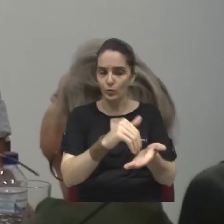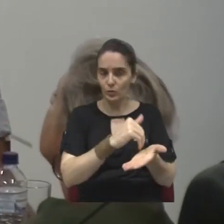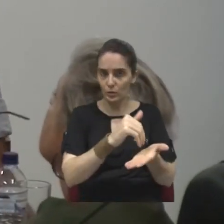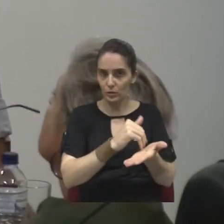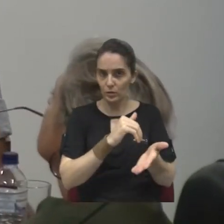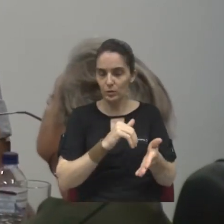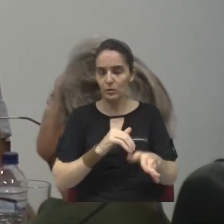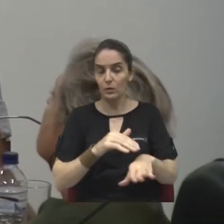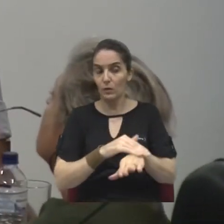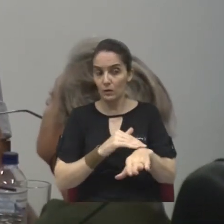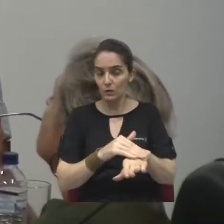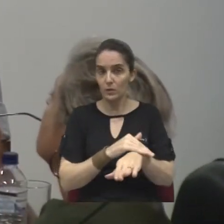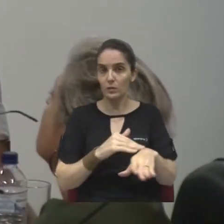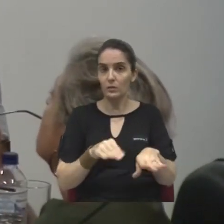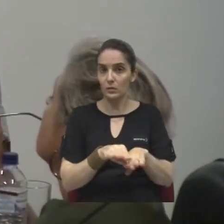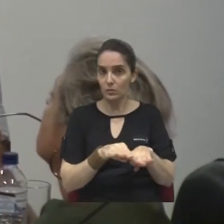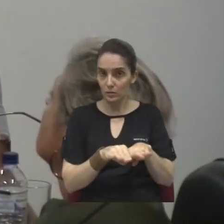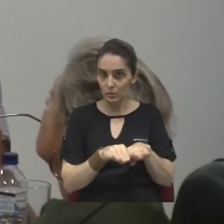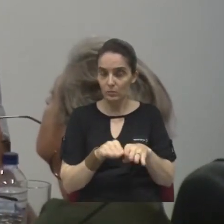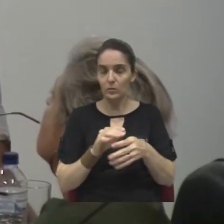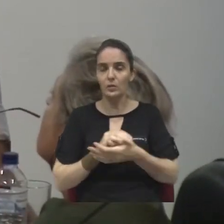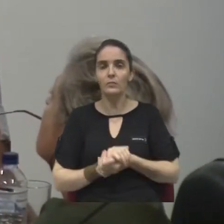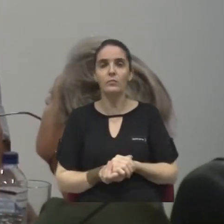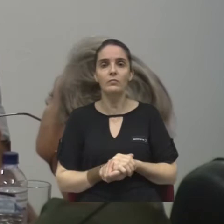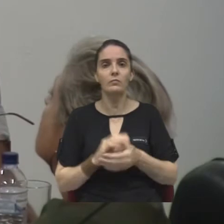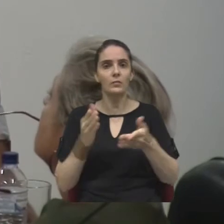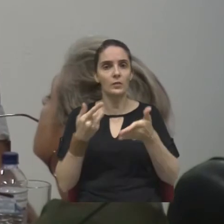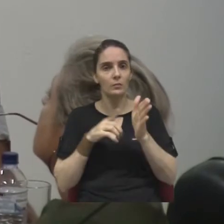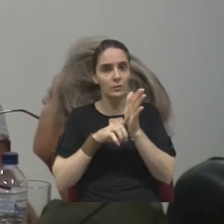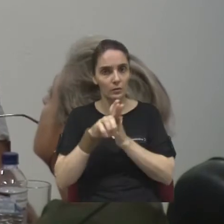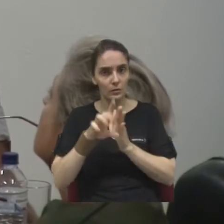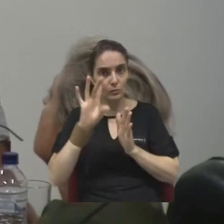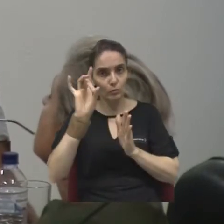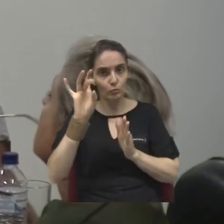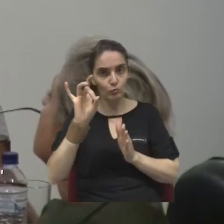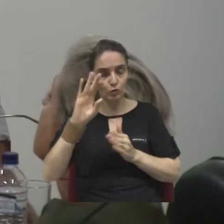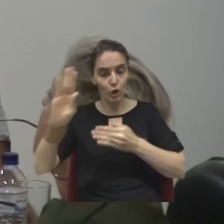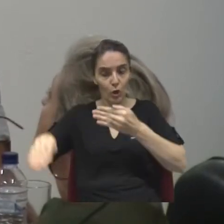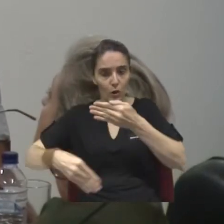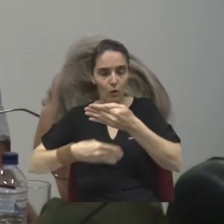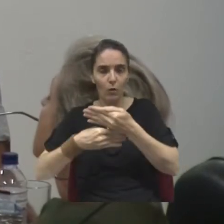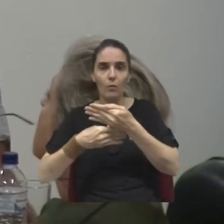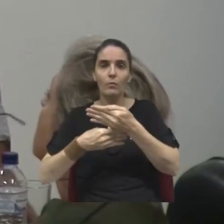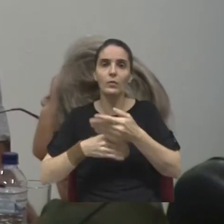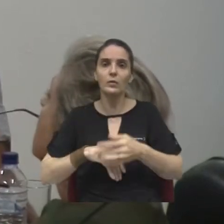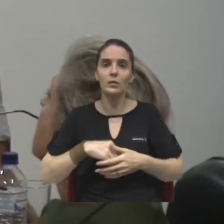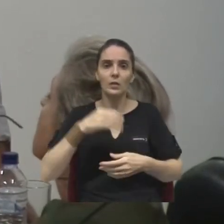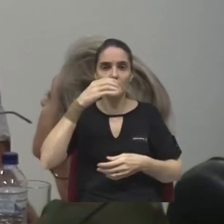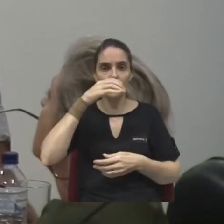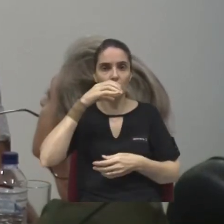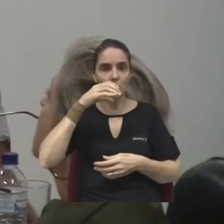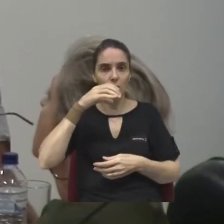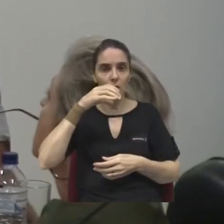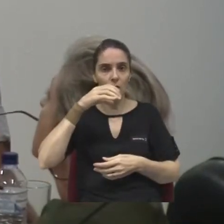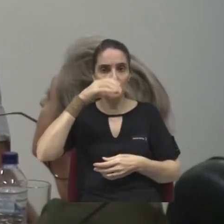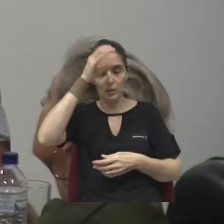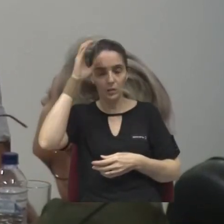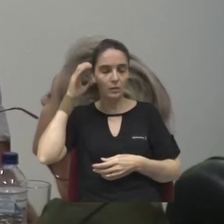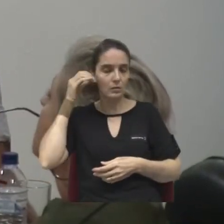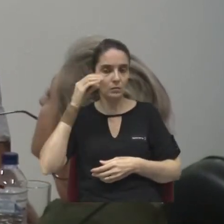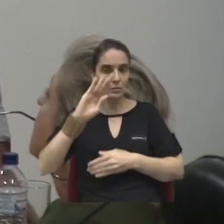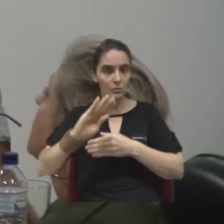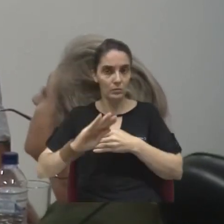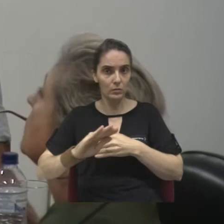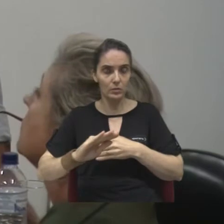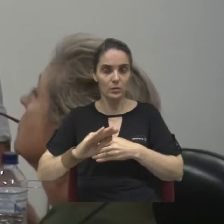também. Então, esse requerimento só vem completar, vereadora Carol, a senhora como presidente, que quando chegar essa resposta, encaminharei à comissão